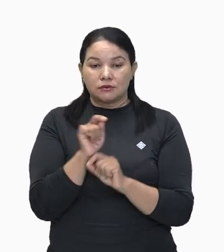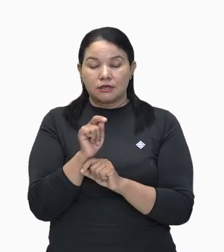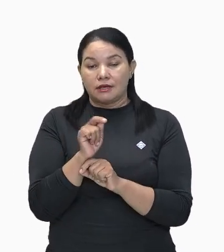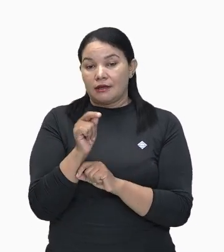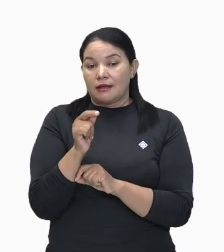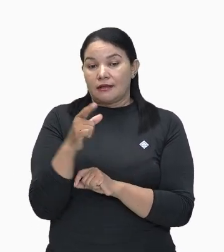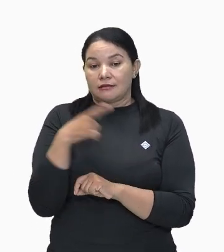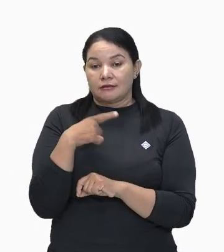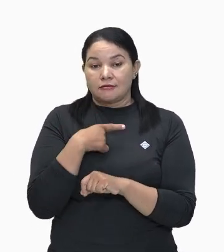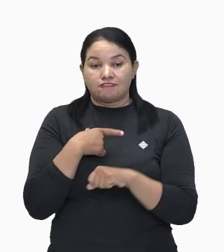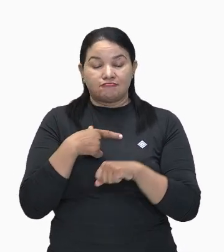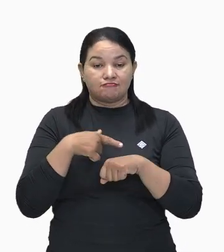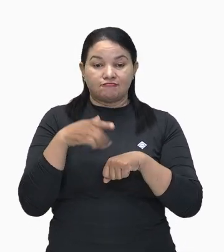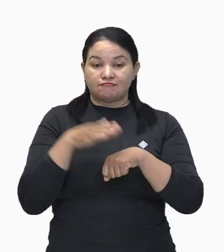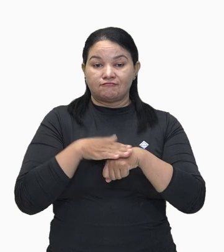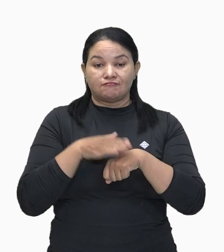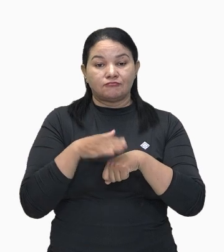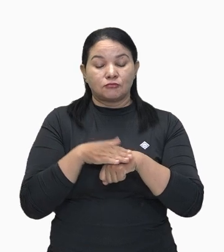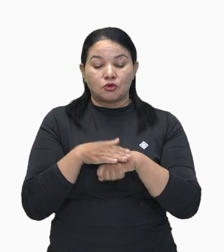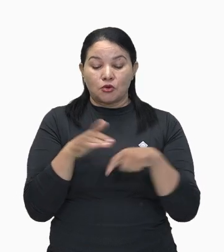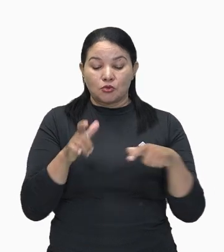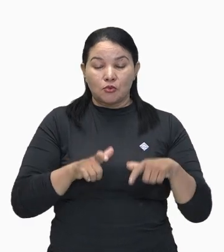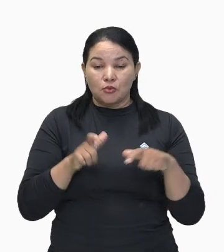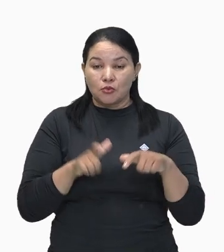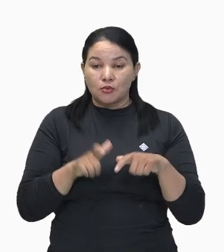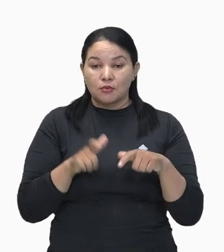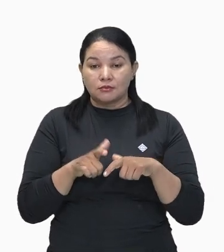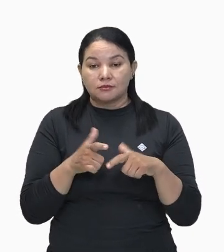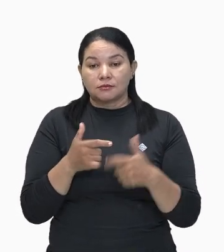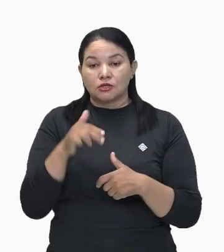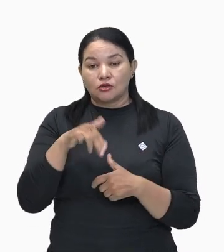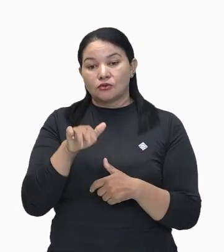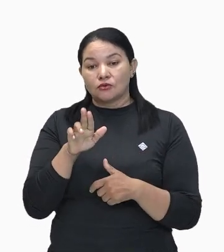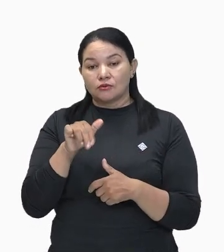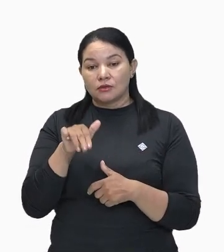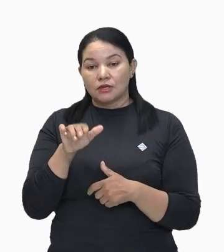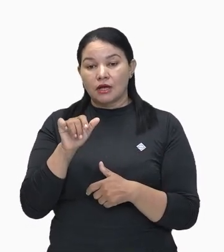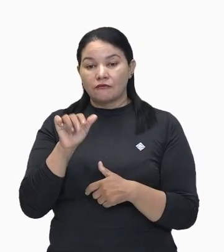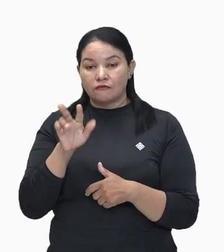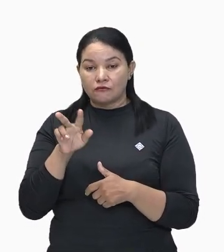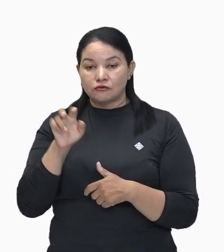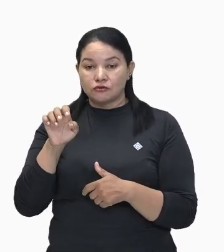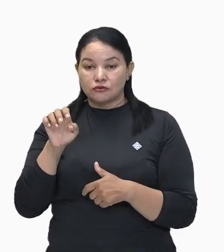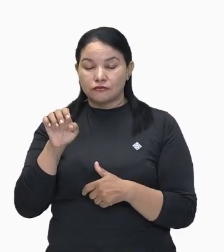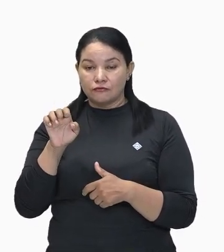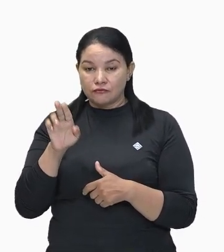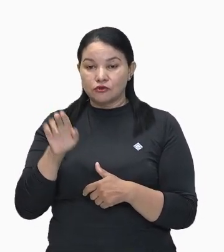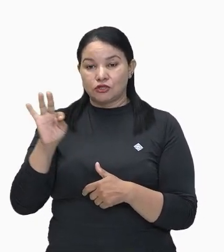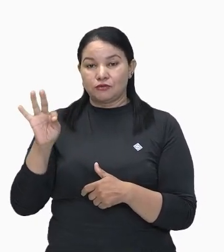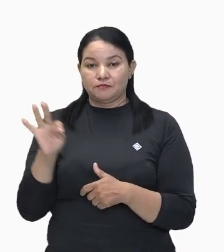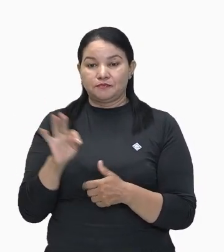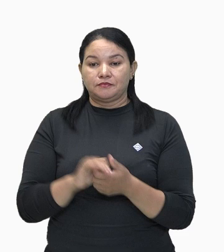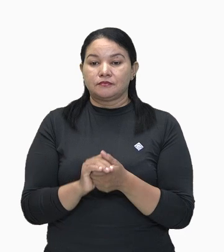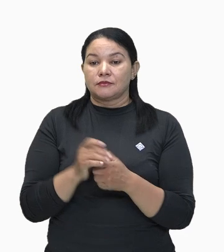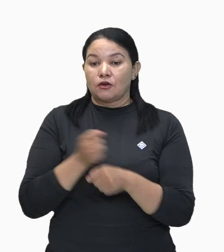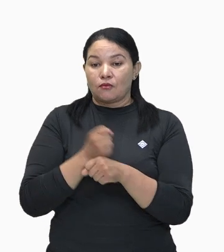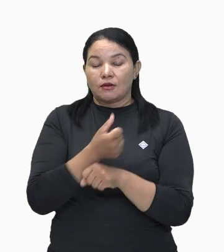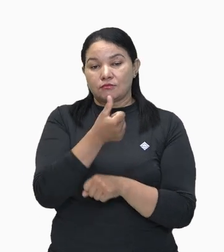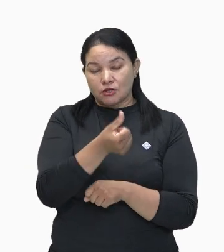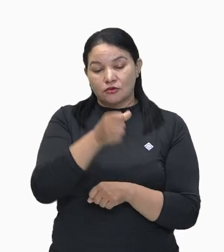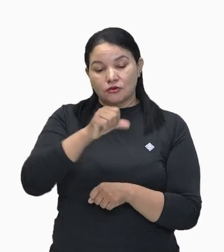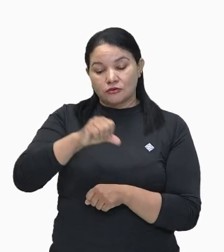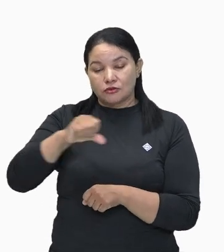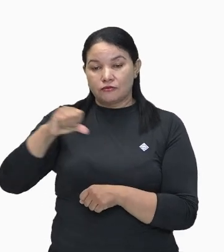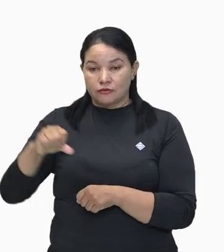autonomia de um próprio território, que é o território de Nunavut, isso apenas no ano de 1999. Isso porque o